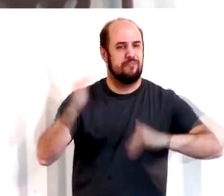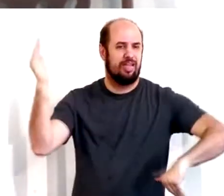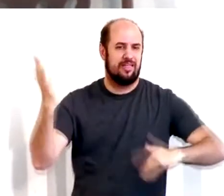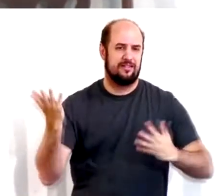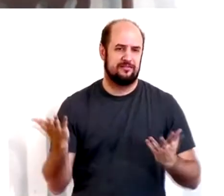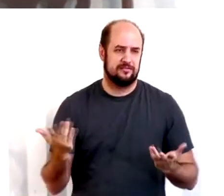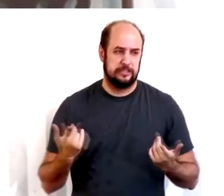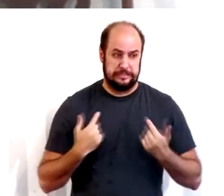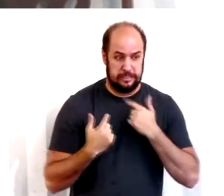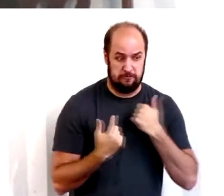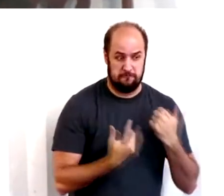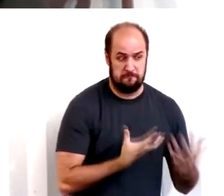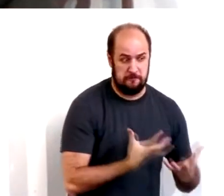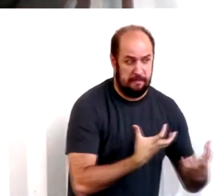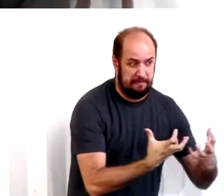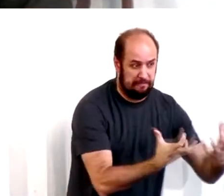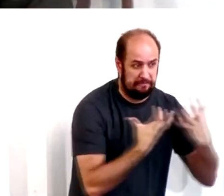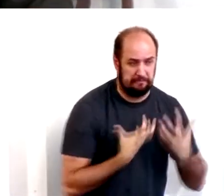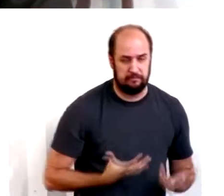e eu começo a realizar.